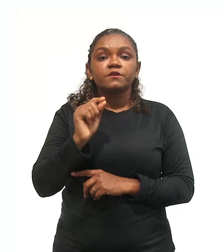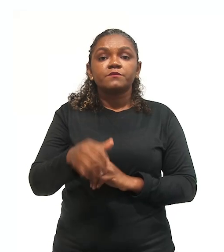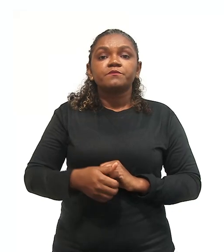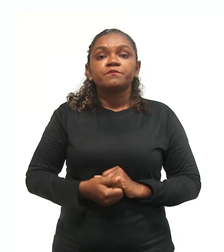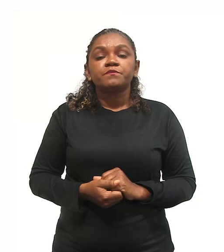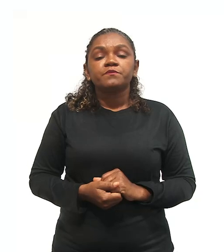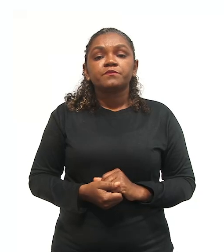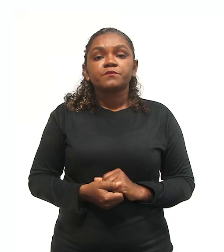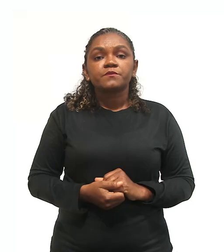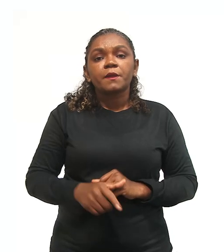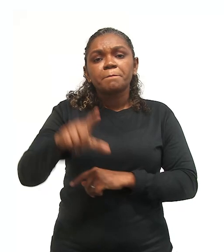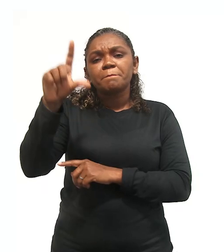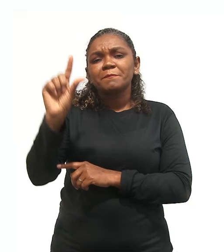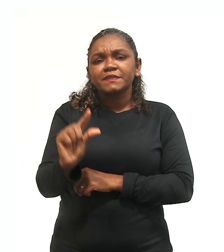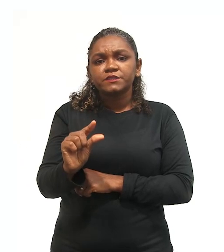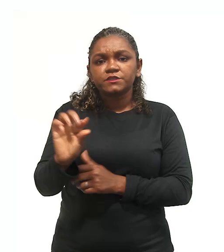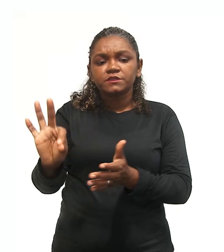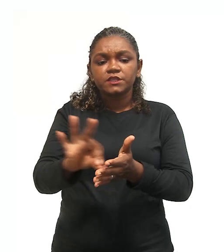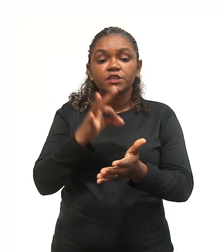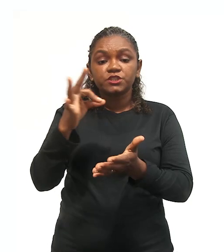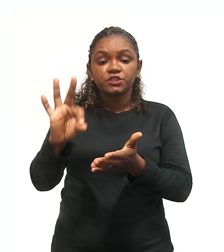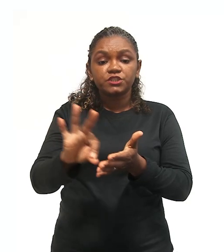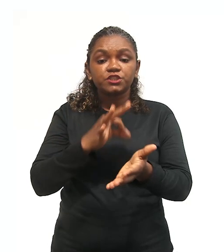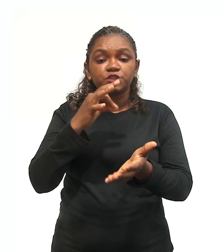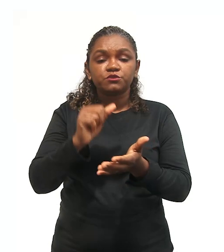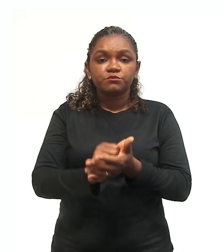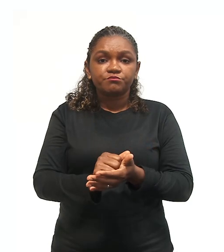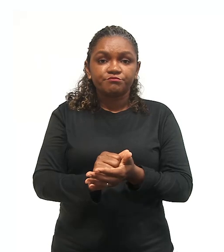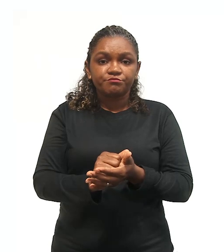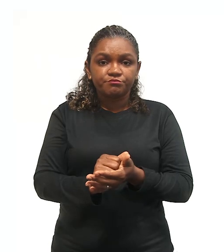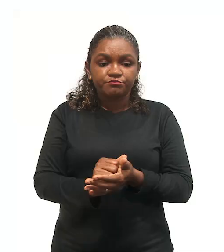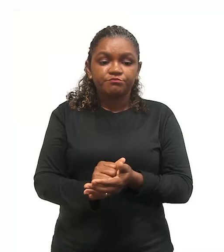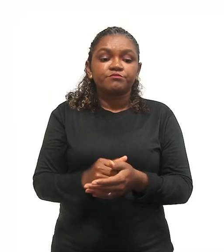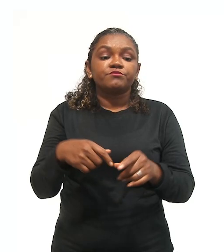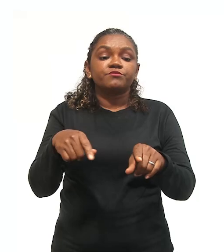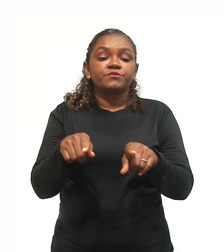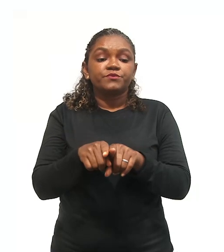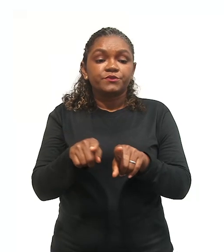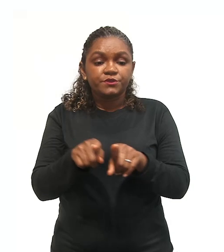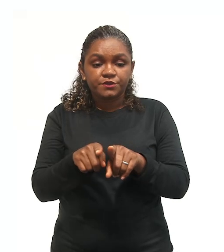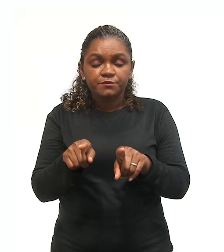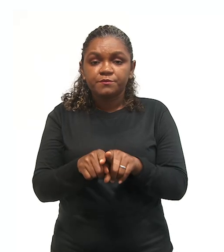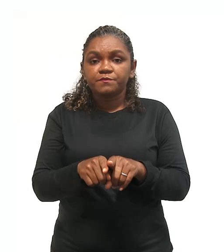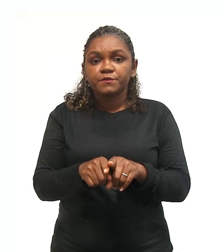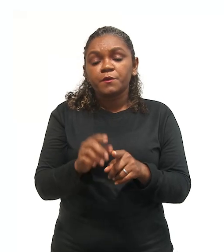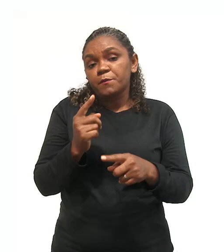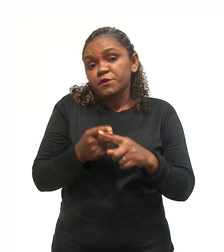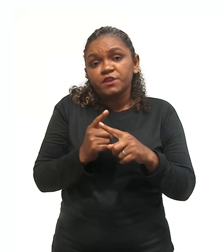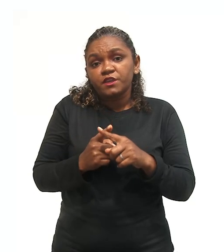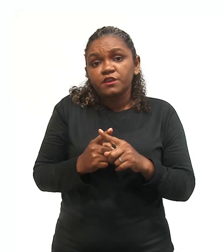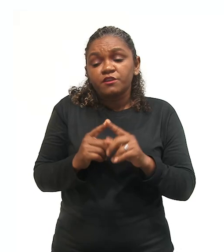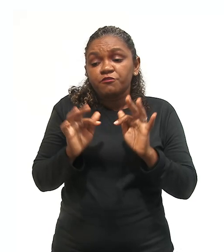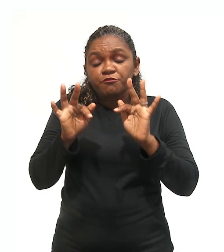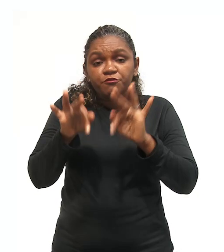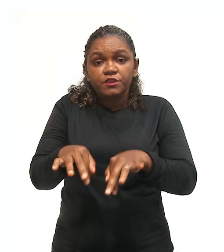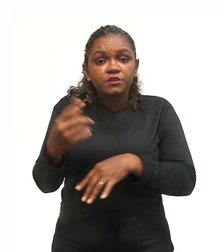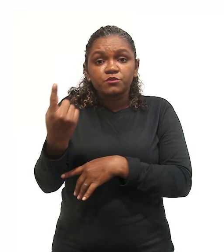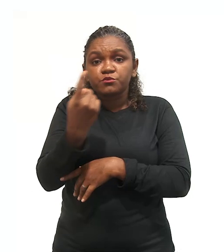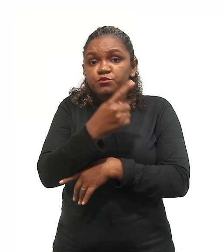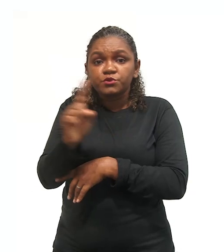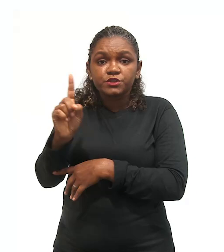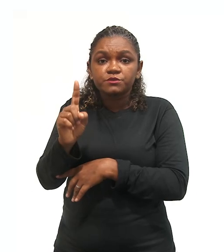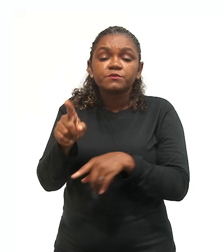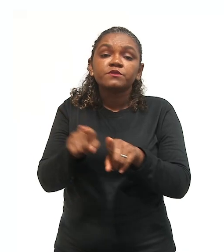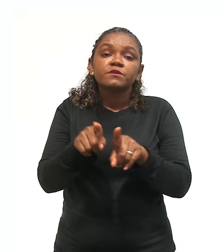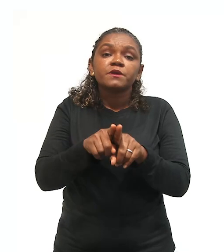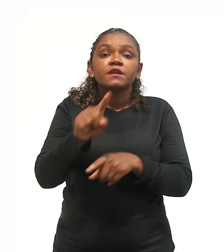baixa nos registros. Aqui nós temos a baixa definitiva da pessoa jurídica e